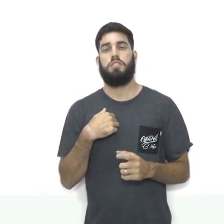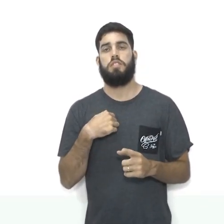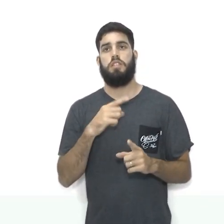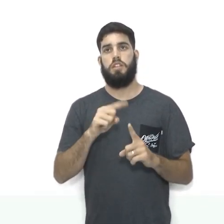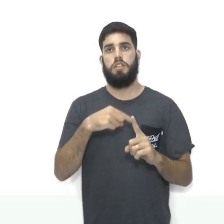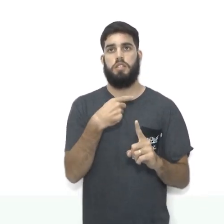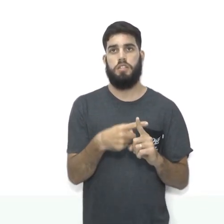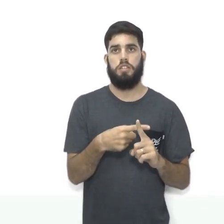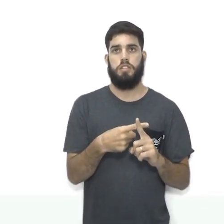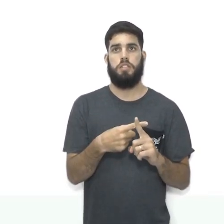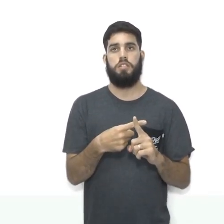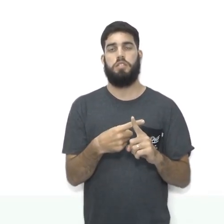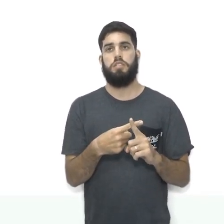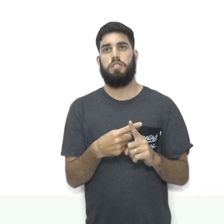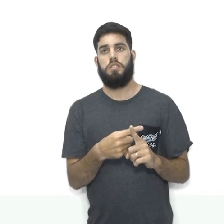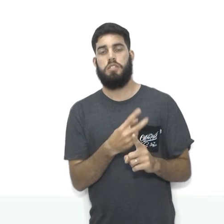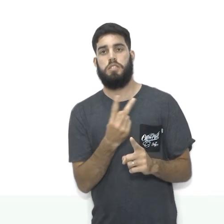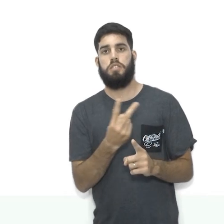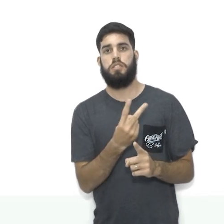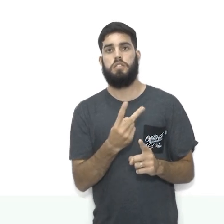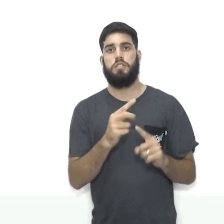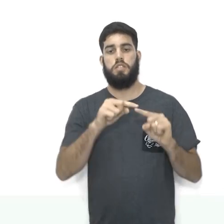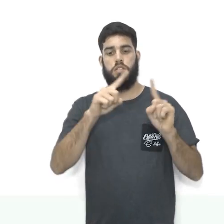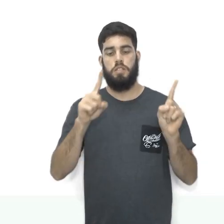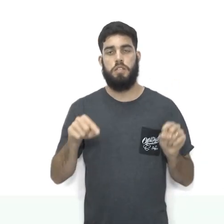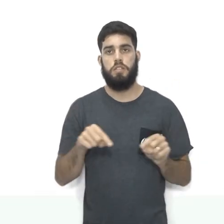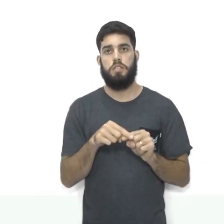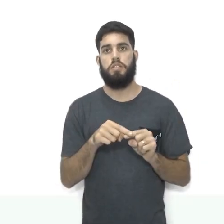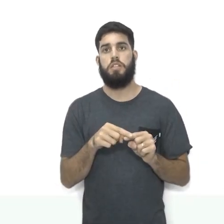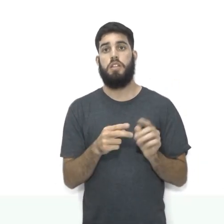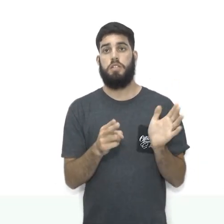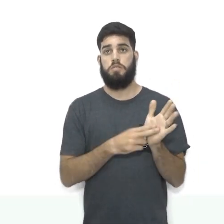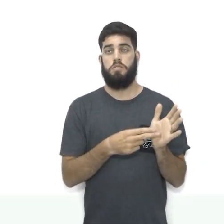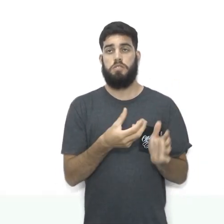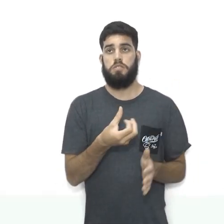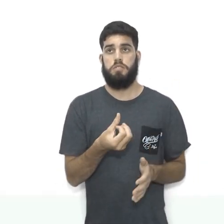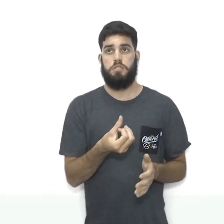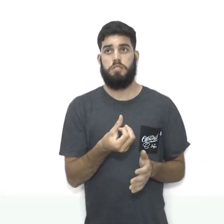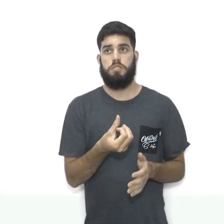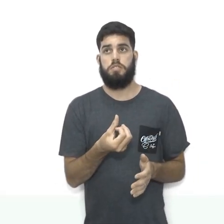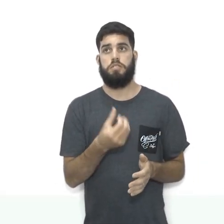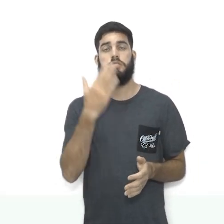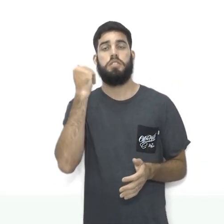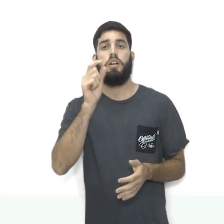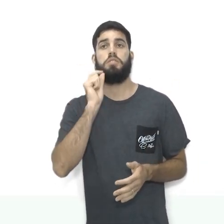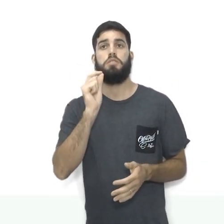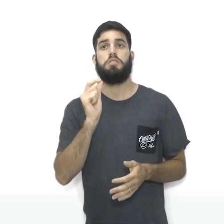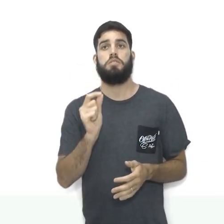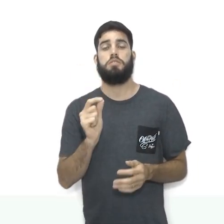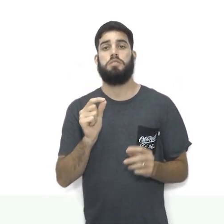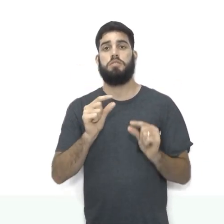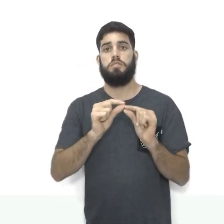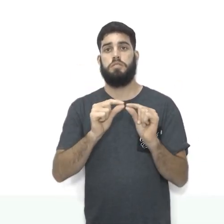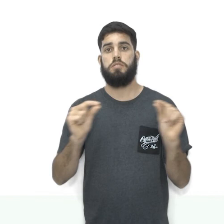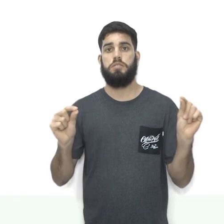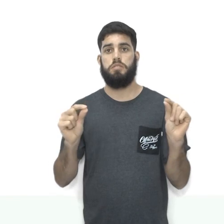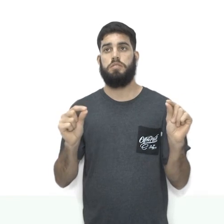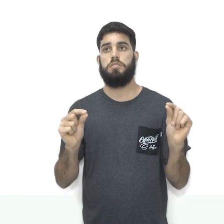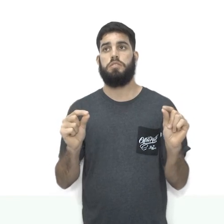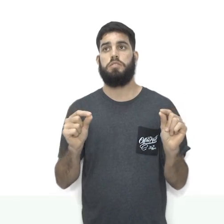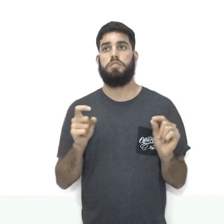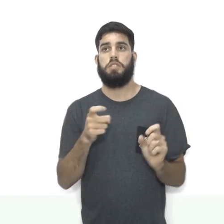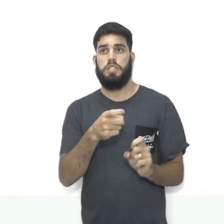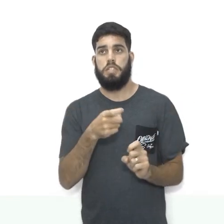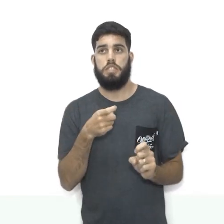o comprimento e a largura de um retângulo é igual a 6. Sabe-se que a medida do comprimento, representada pela